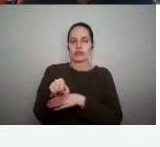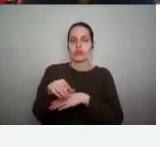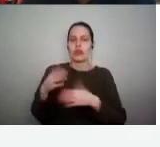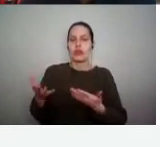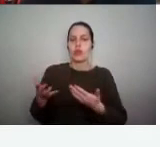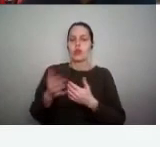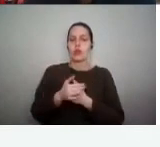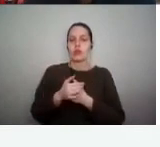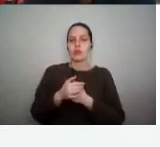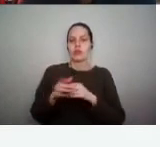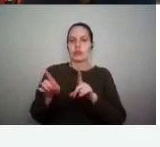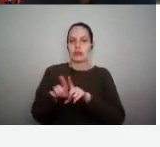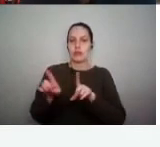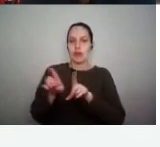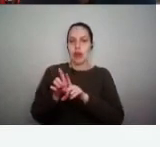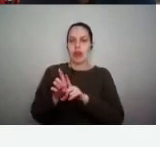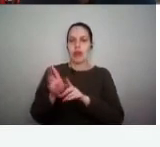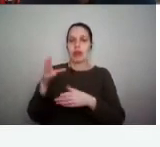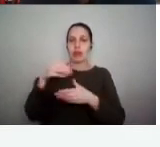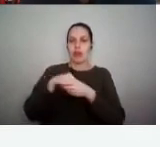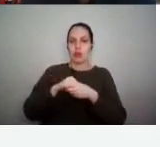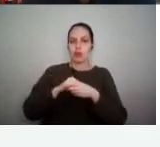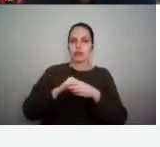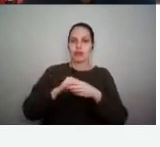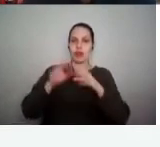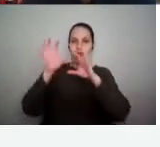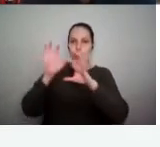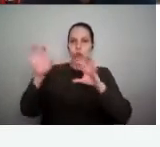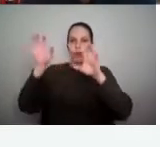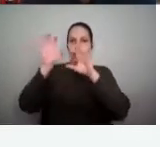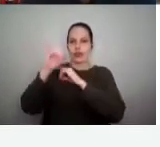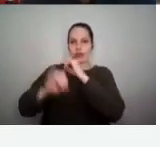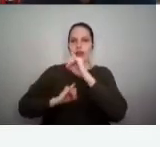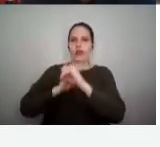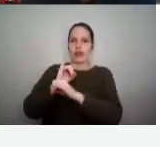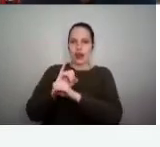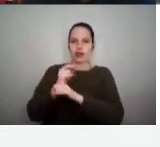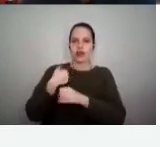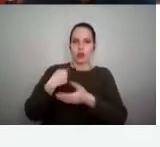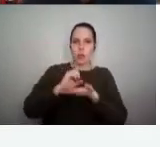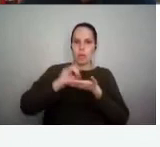na nuvem da internet, porque cada um de nós é sujeito, né,